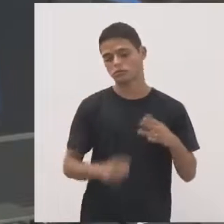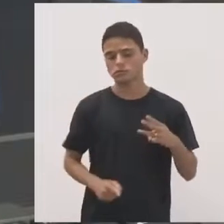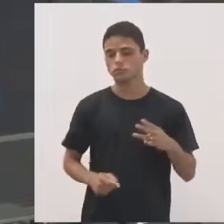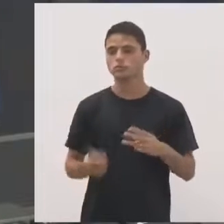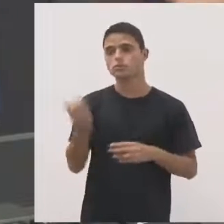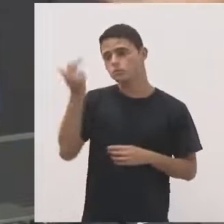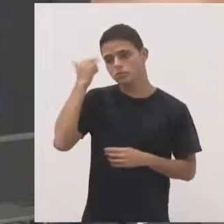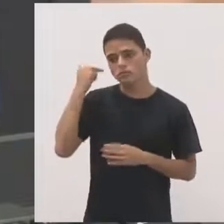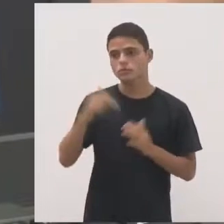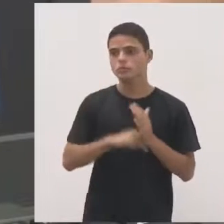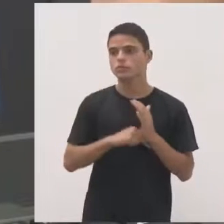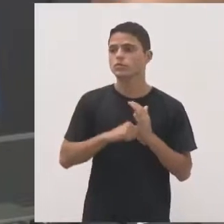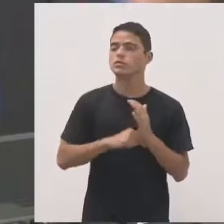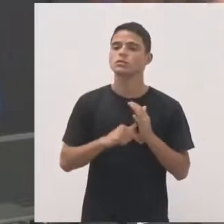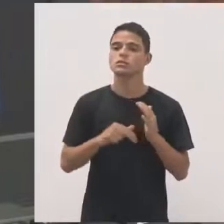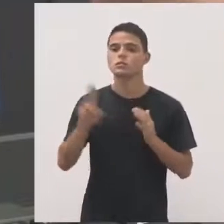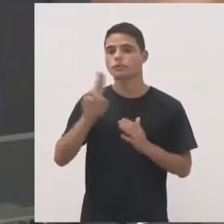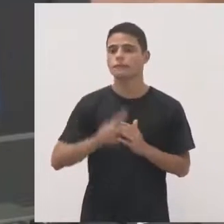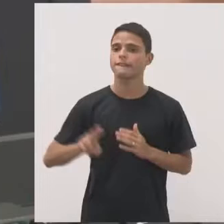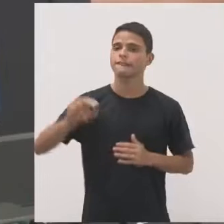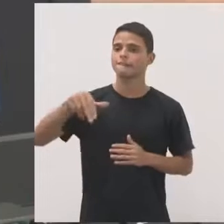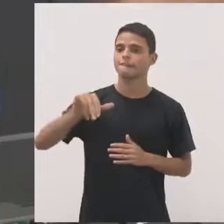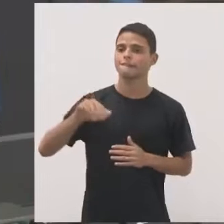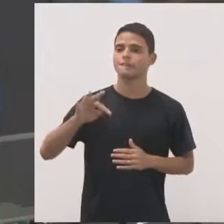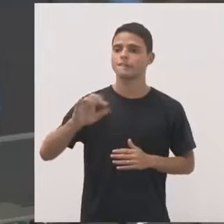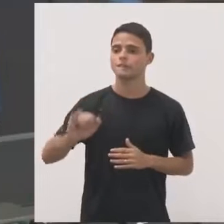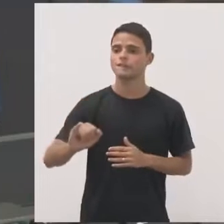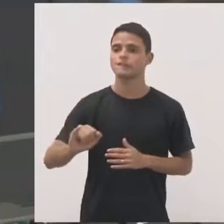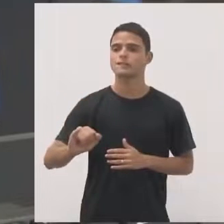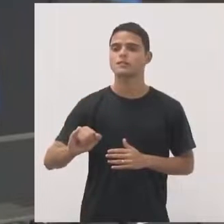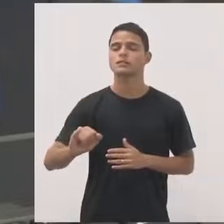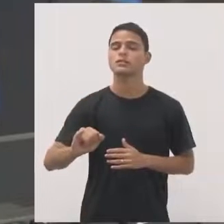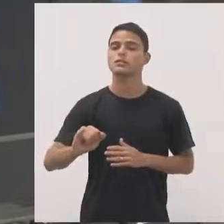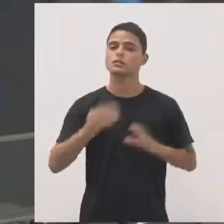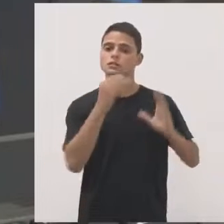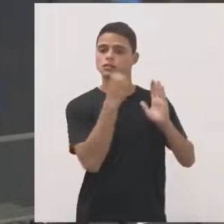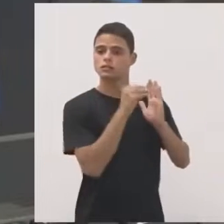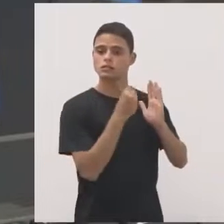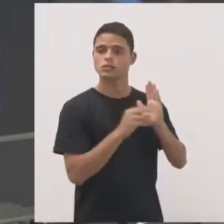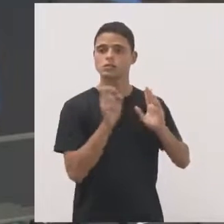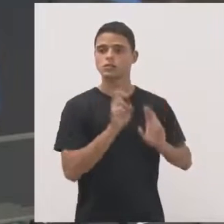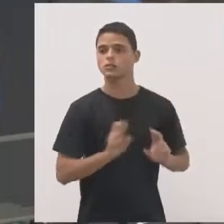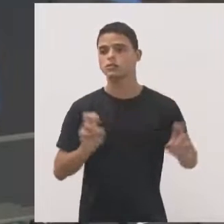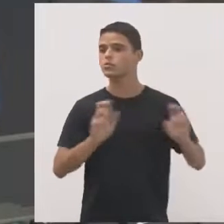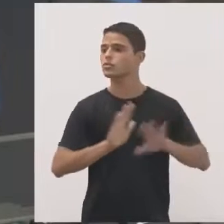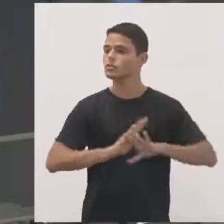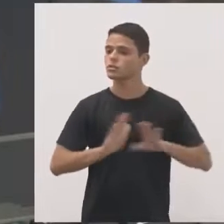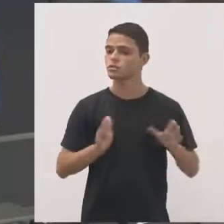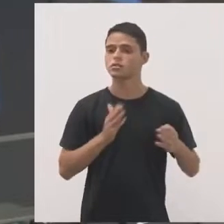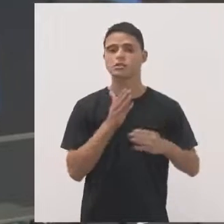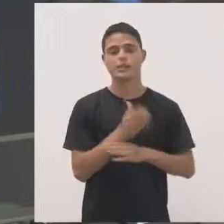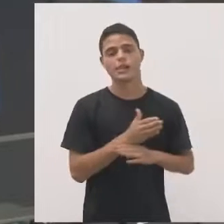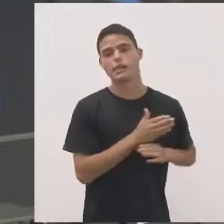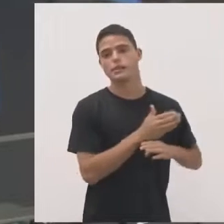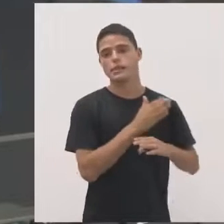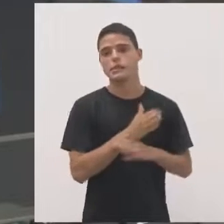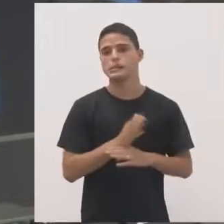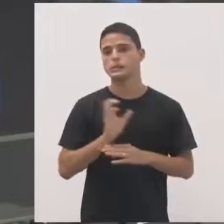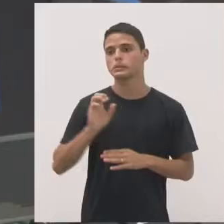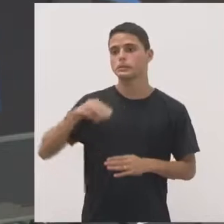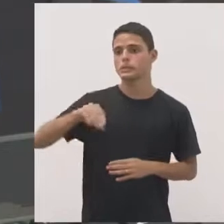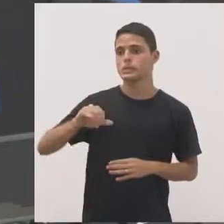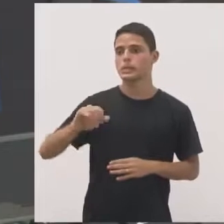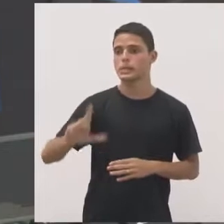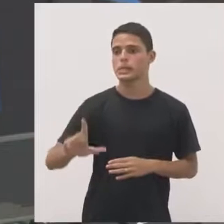que o Felipe está falando que o NIT vai te dar e afim vocês vão colocar nesse computador, só vai dar acesso para utilizar quem tem e-mail